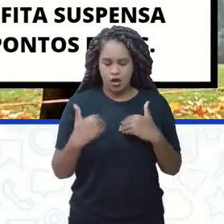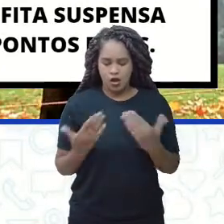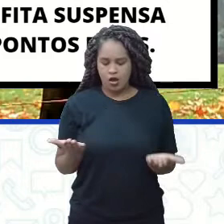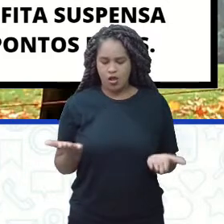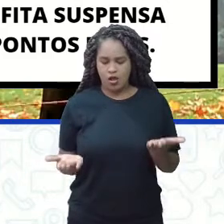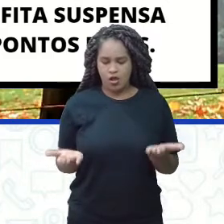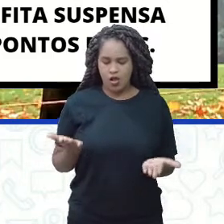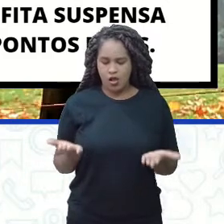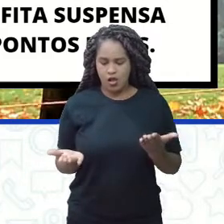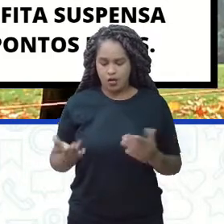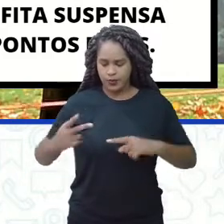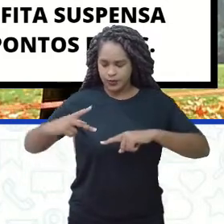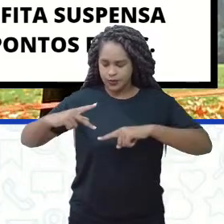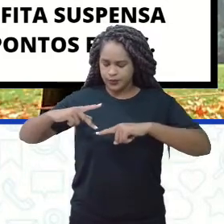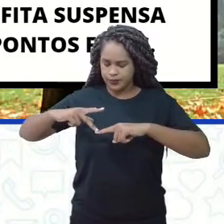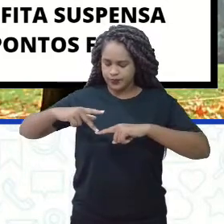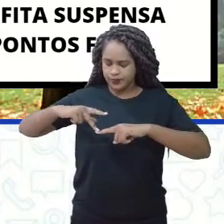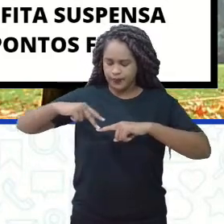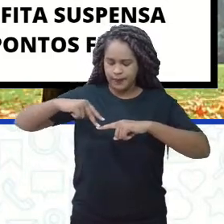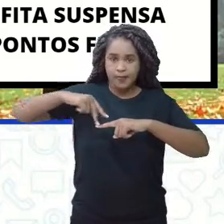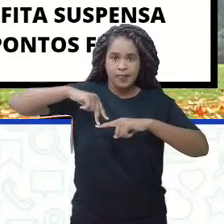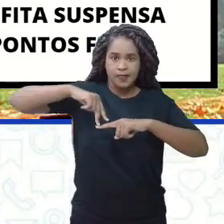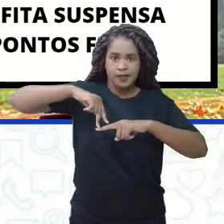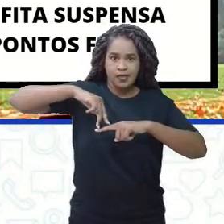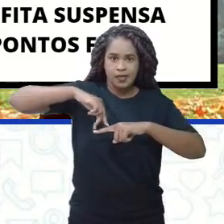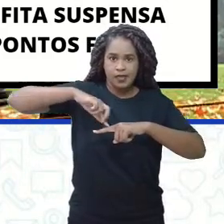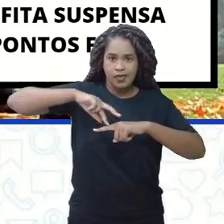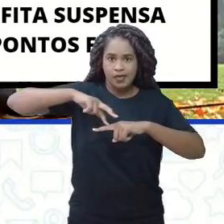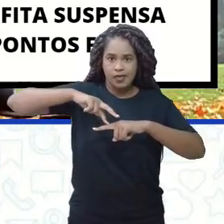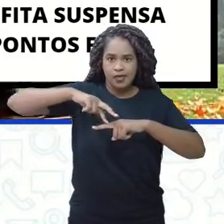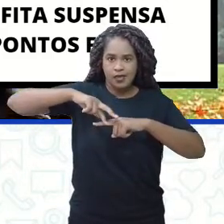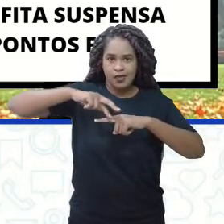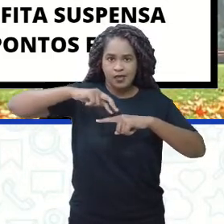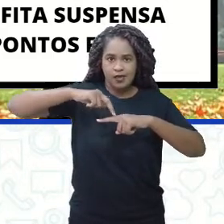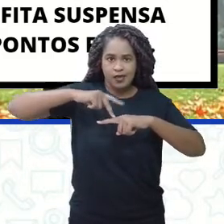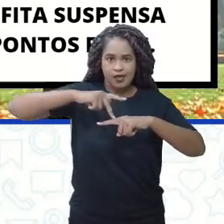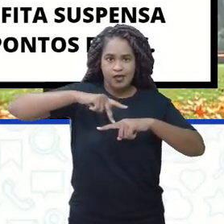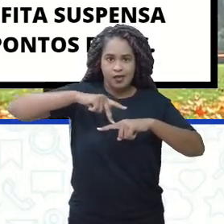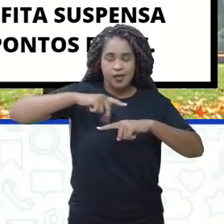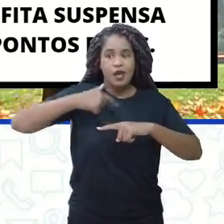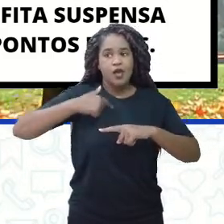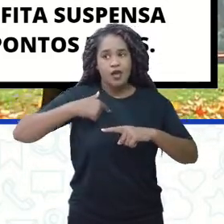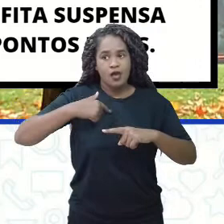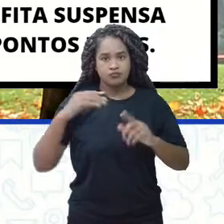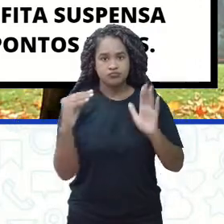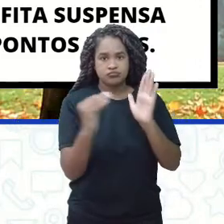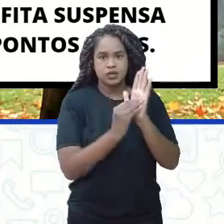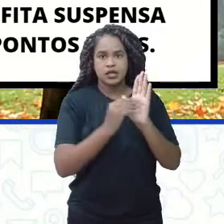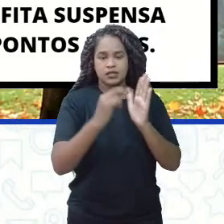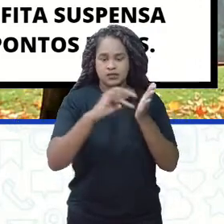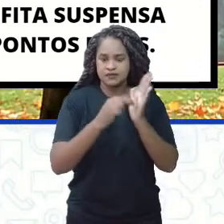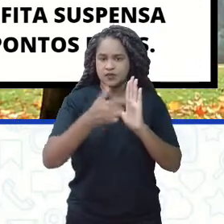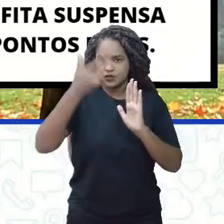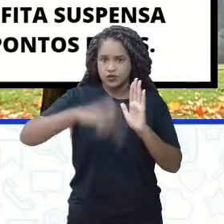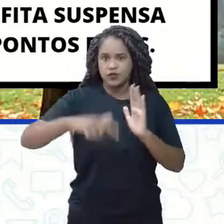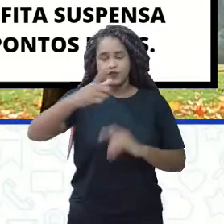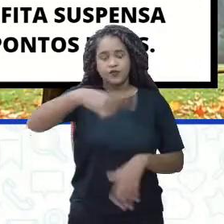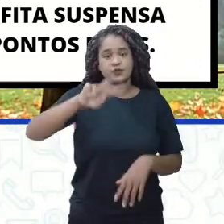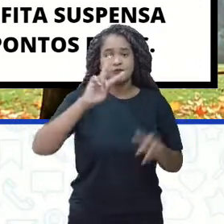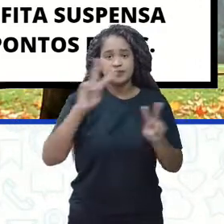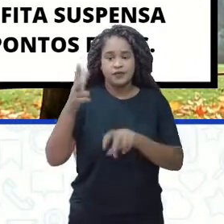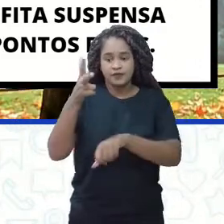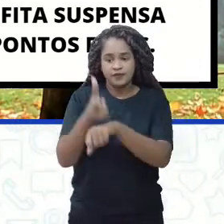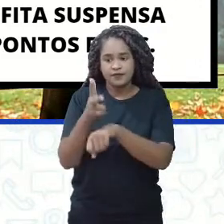cima dessa fita suspensa, né? Aí eu coloquei a mesma definição que estava lá no início, só para vocês verem agora um